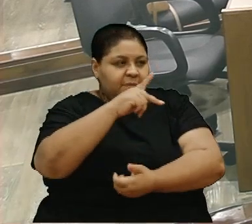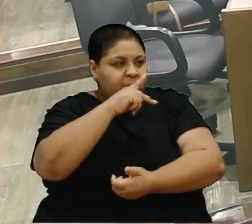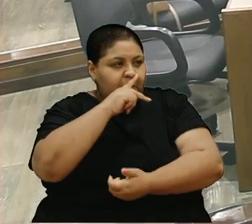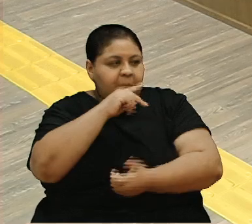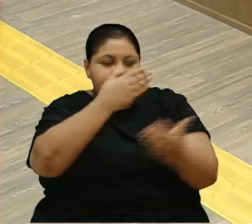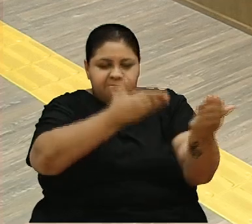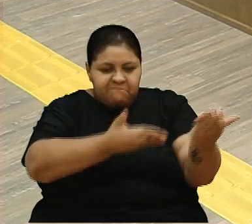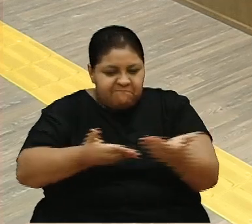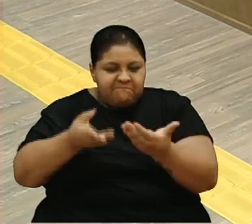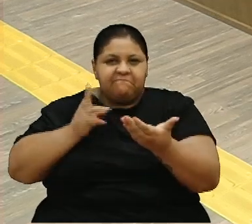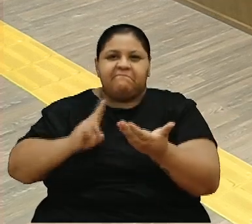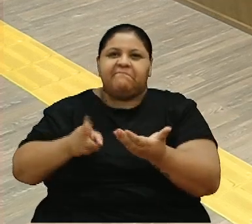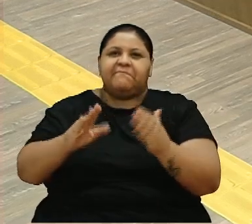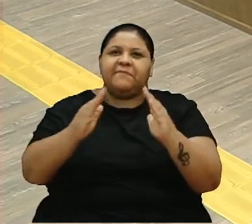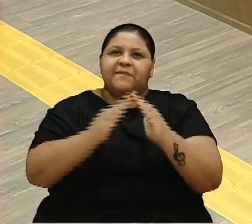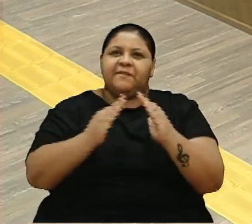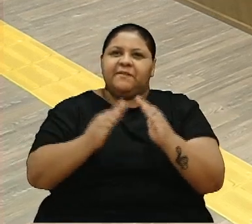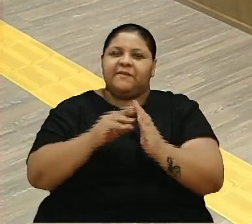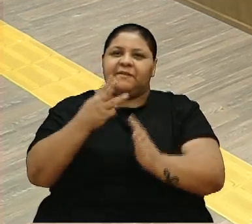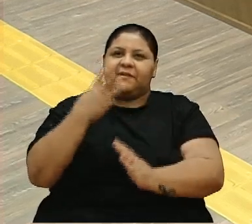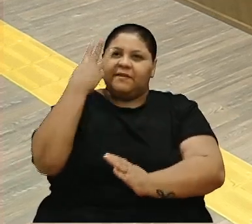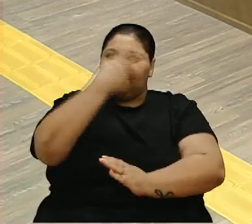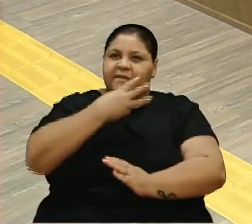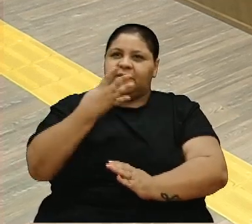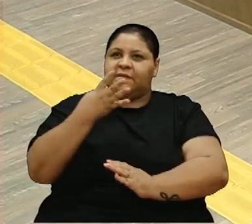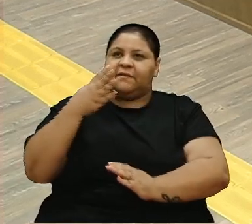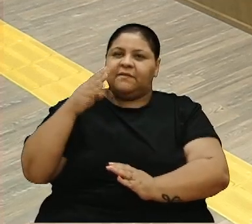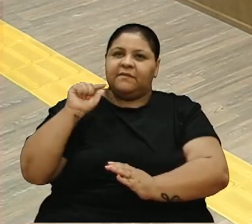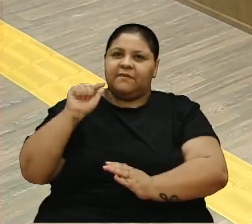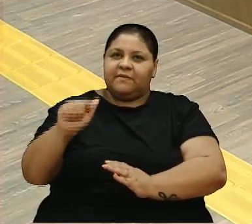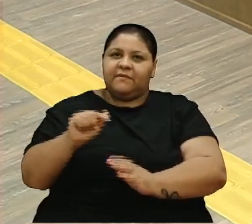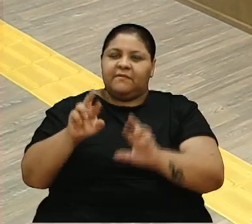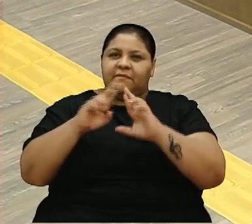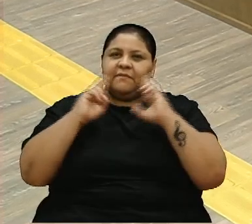sempre à nossa casa, com 3 horas e 4 minutos de sessão.